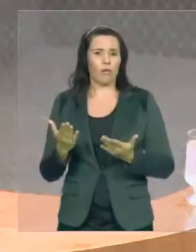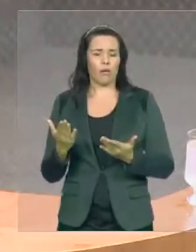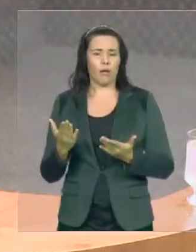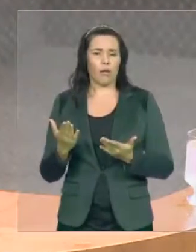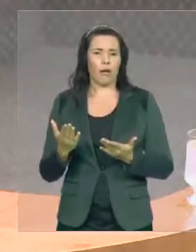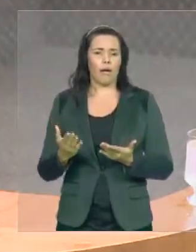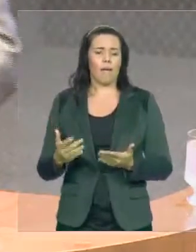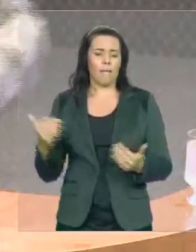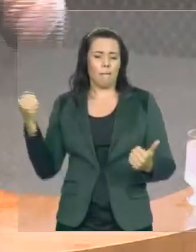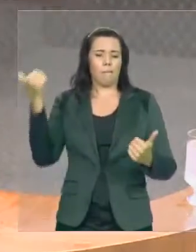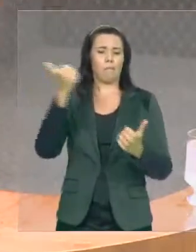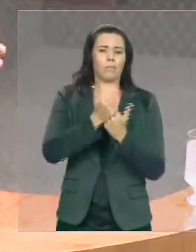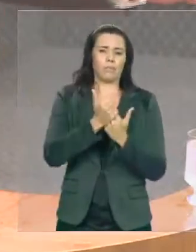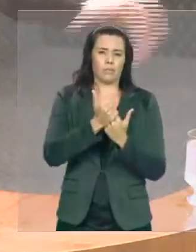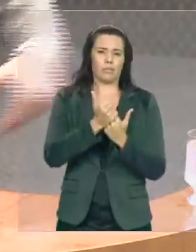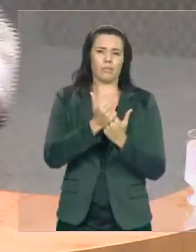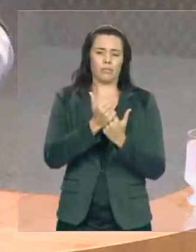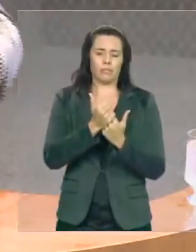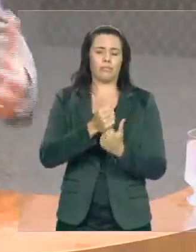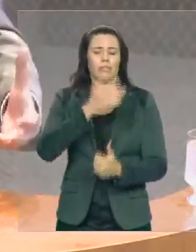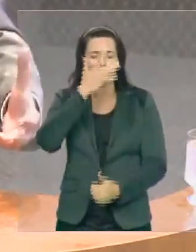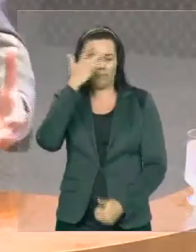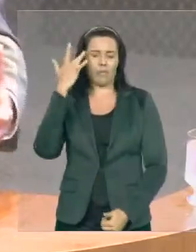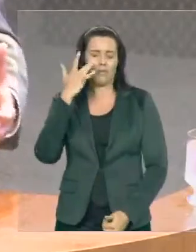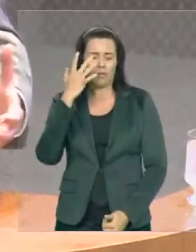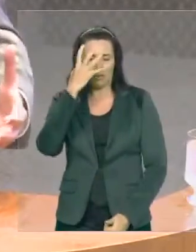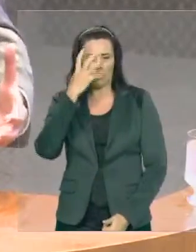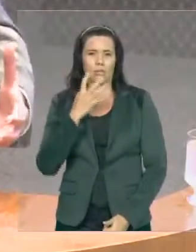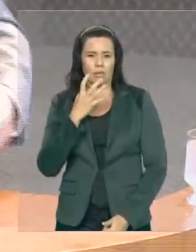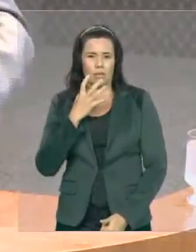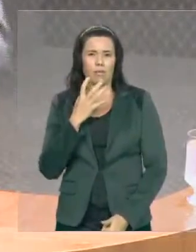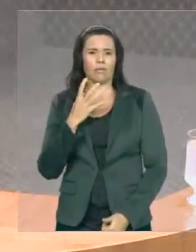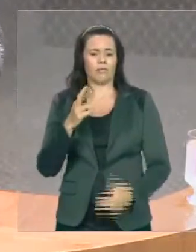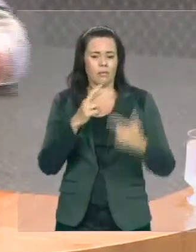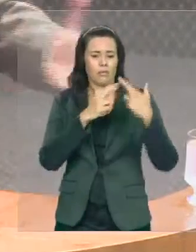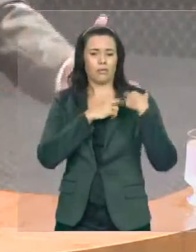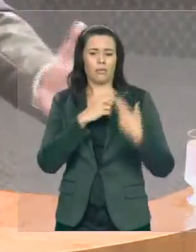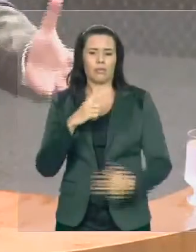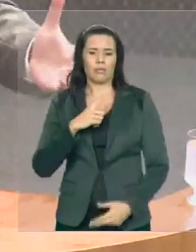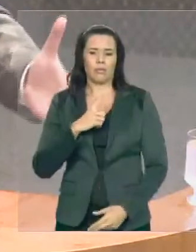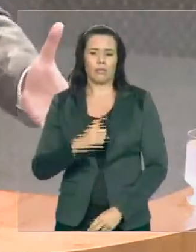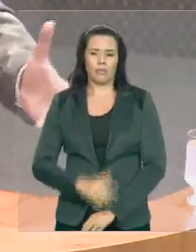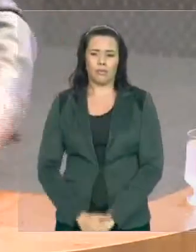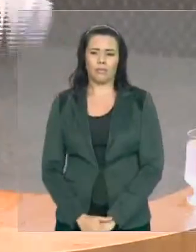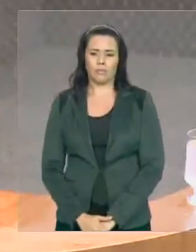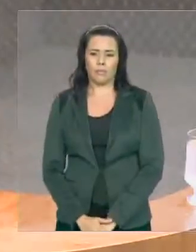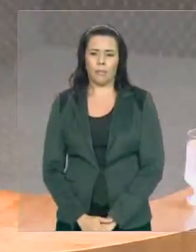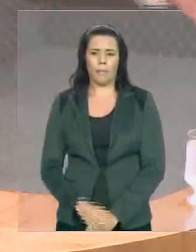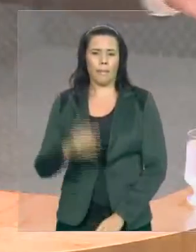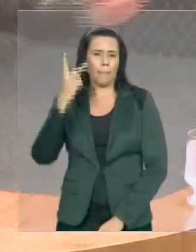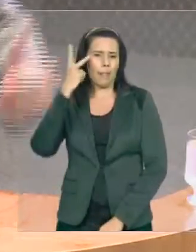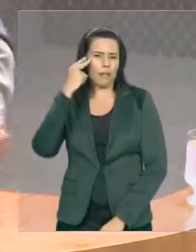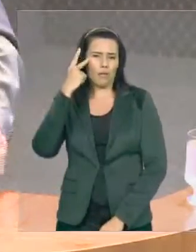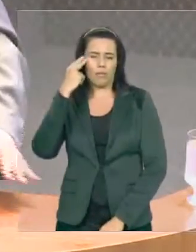desagradar um setor, outro setor. Isso é normal da democracia. Se você não quisesse desagradar ninguém,